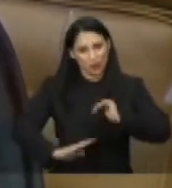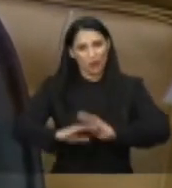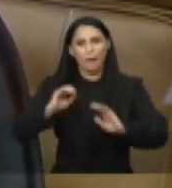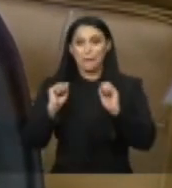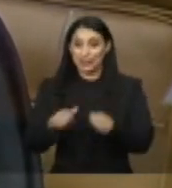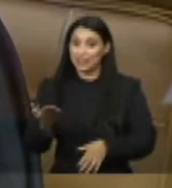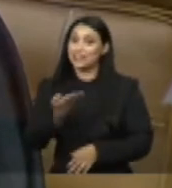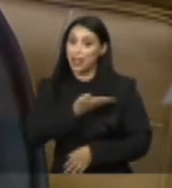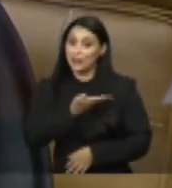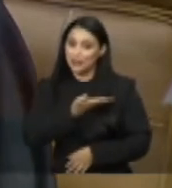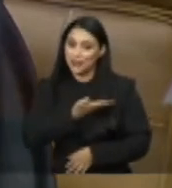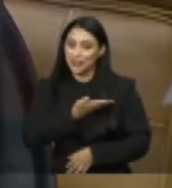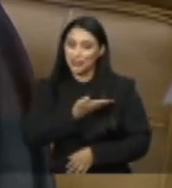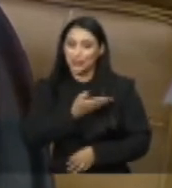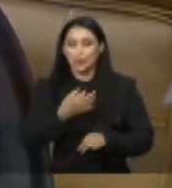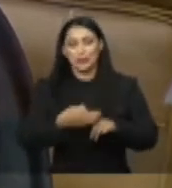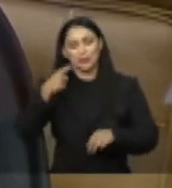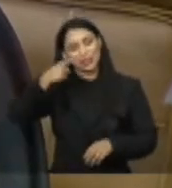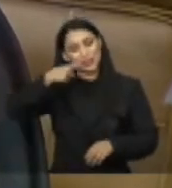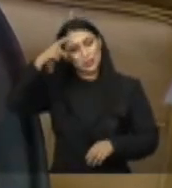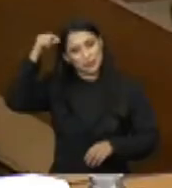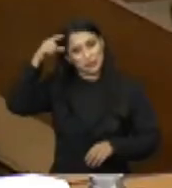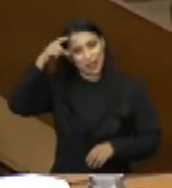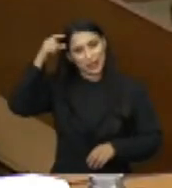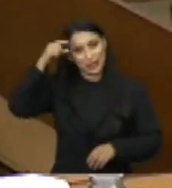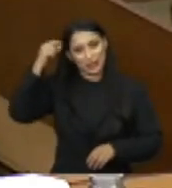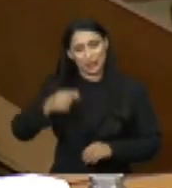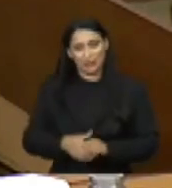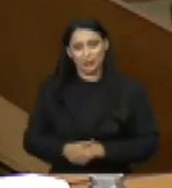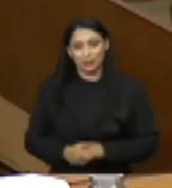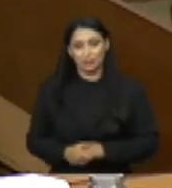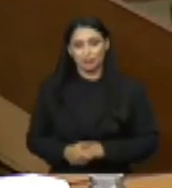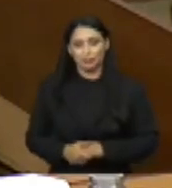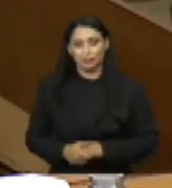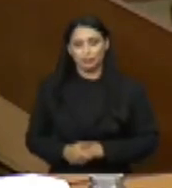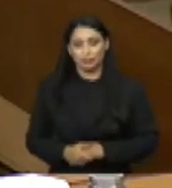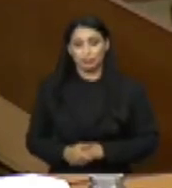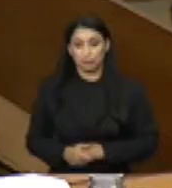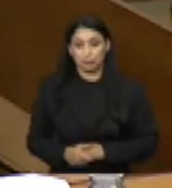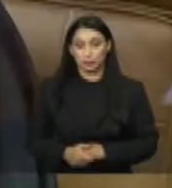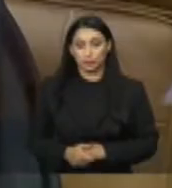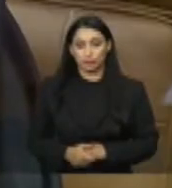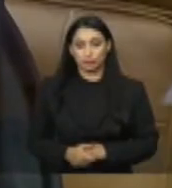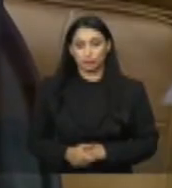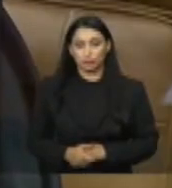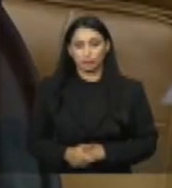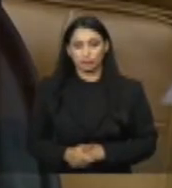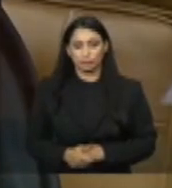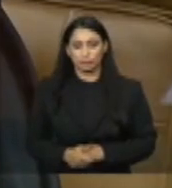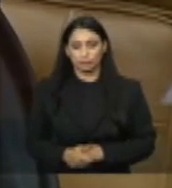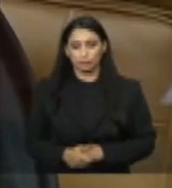e amigo, como o ministro Luiz Roberto Barroso. E, em especial, nesses